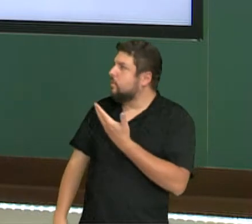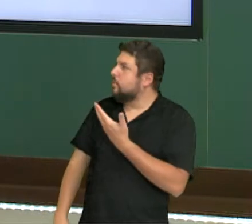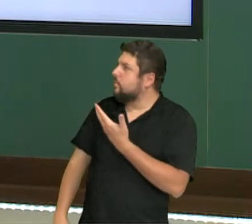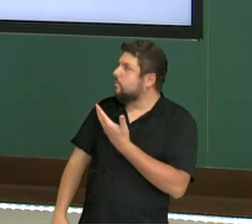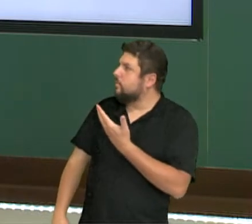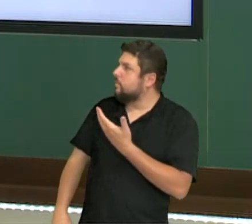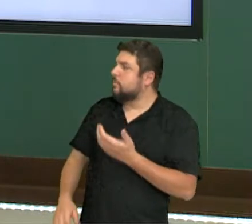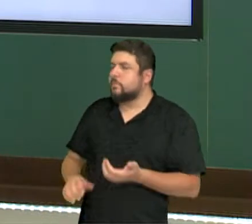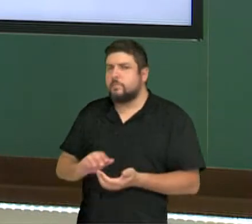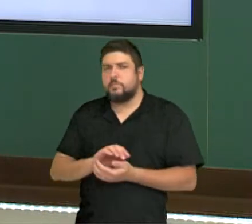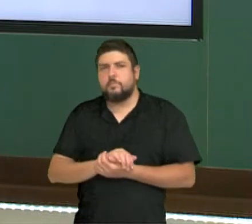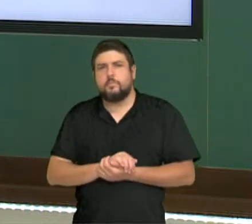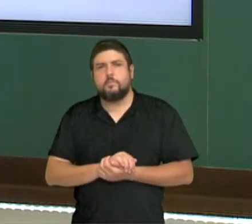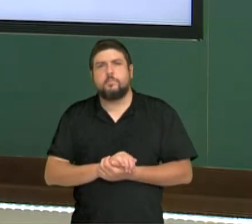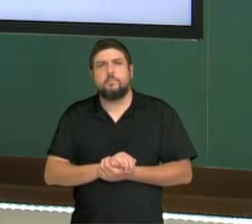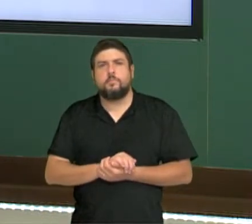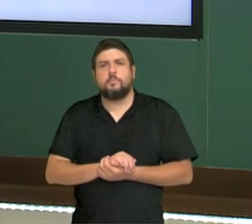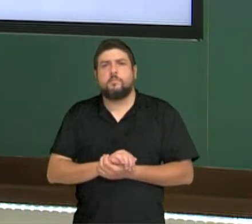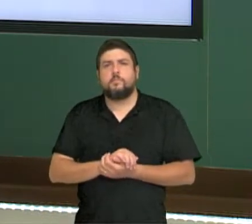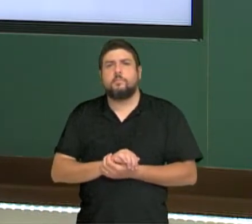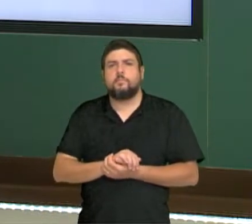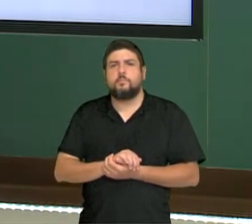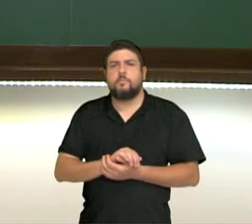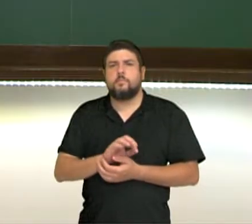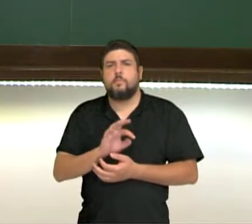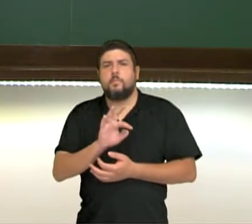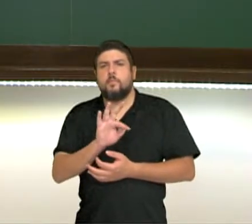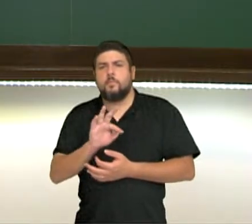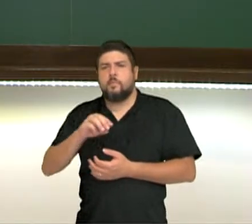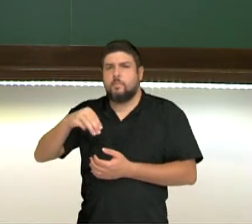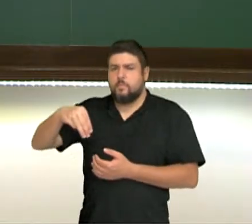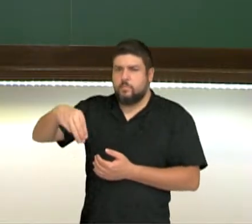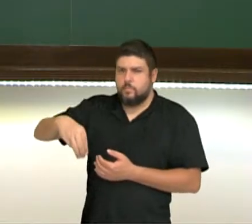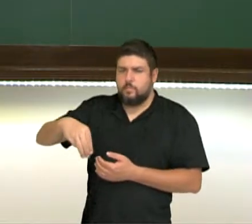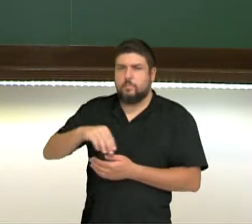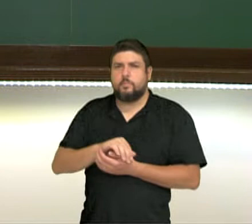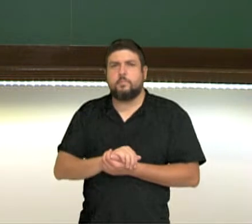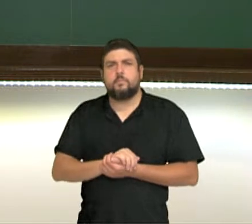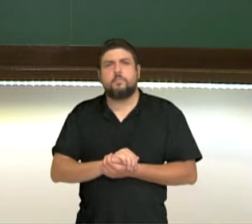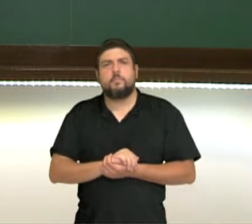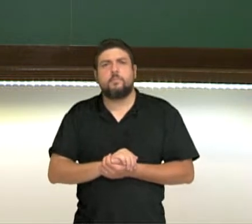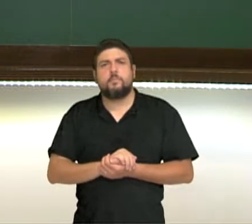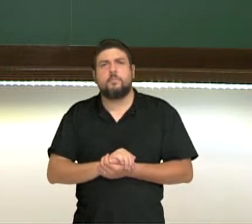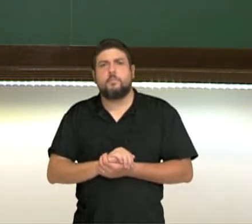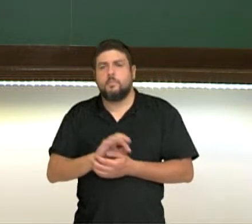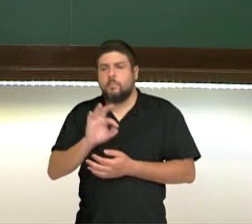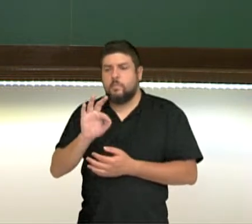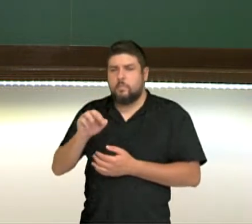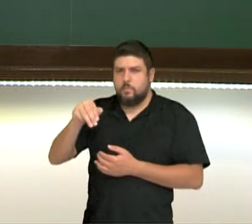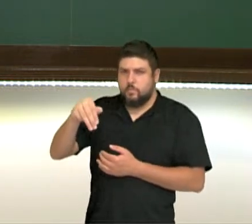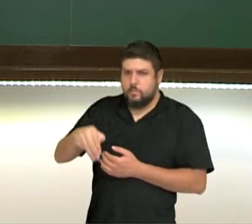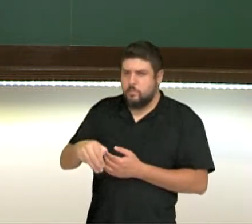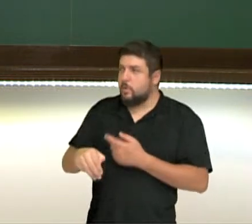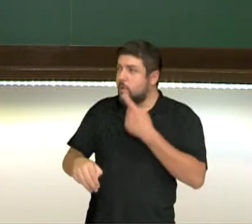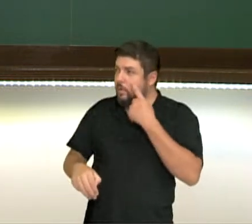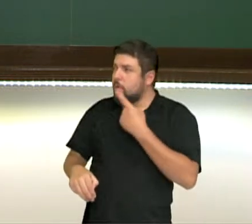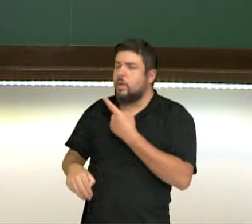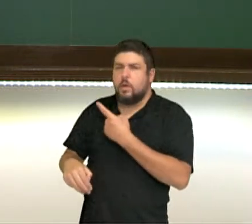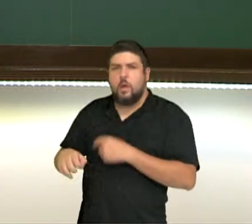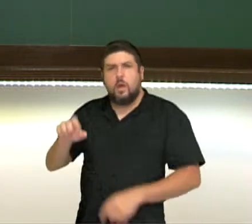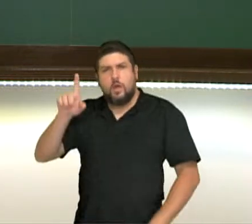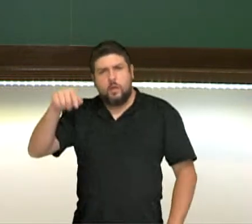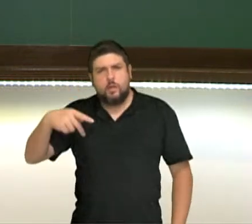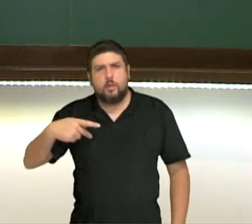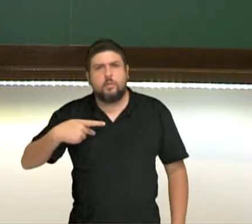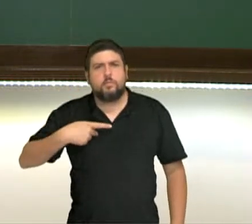Robert malthus o tomate Thomas Robert malthus desculpem-me pastor de uma igreja anglicana